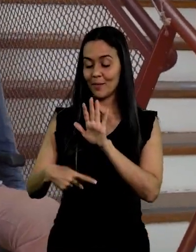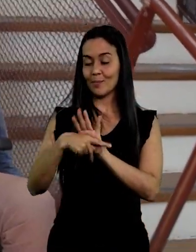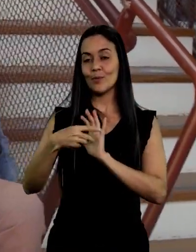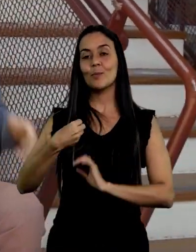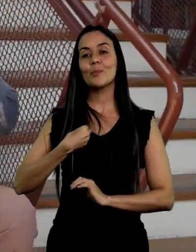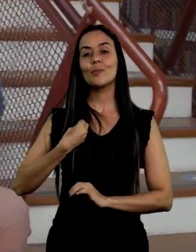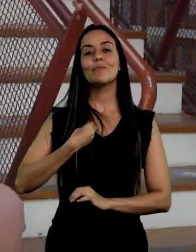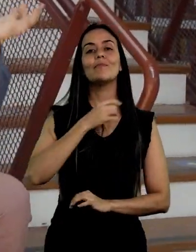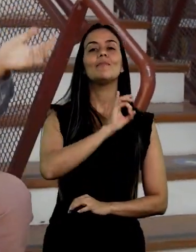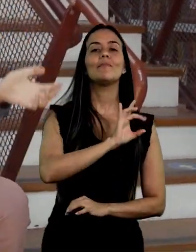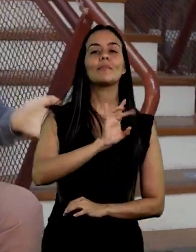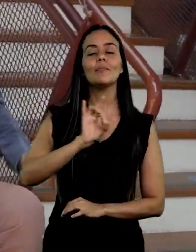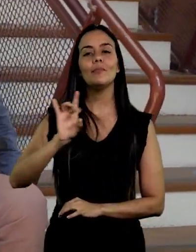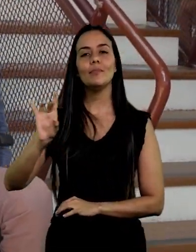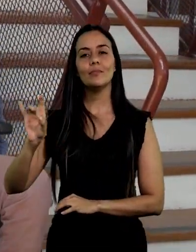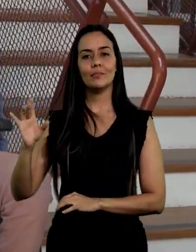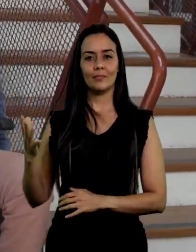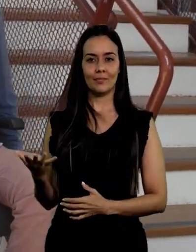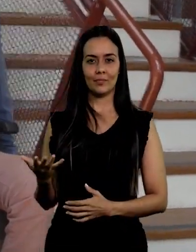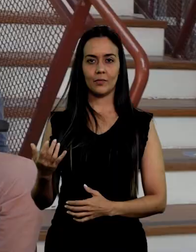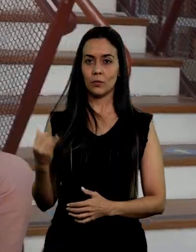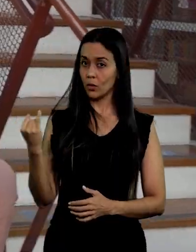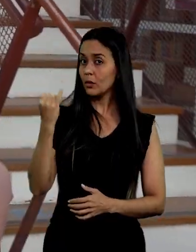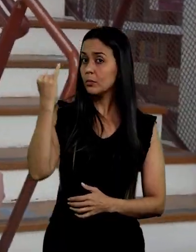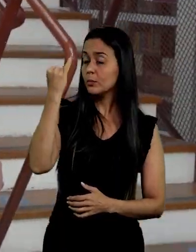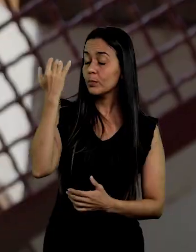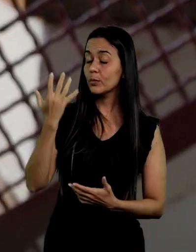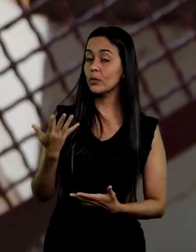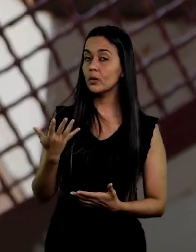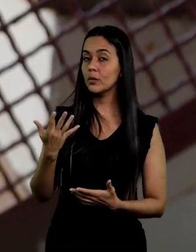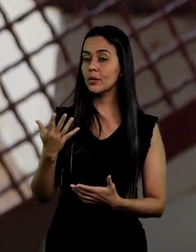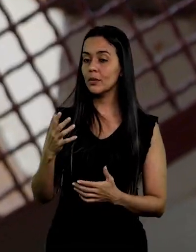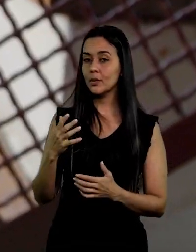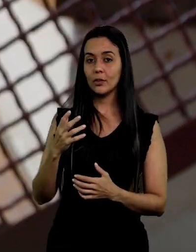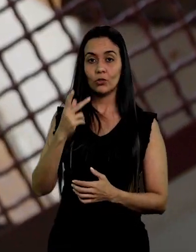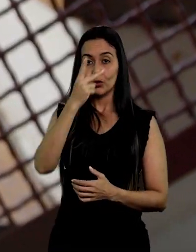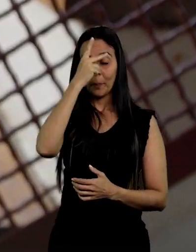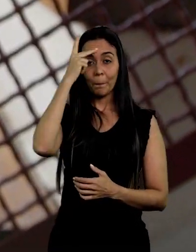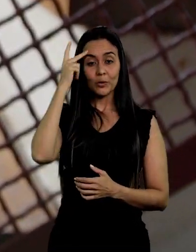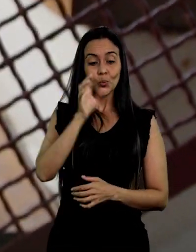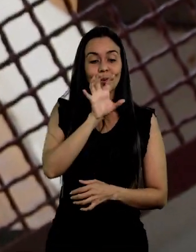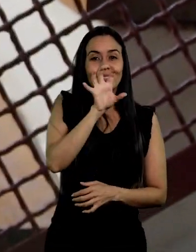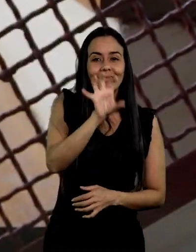Eu acho que isso vale para quase todo mundo. A gente né? A gente tem